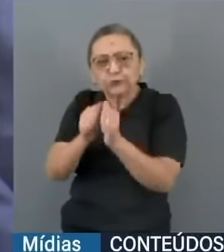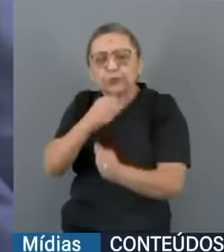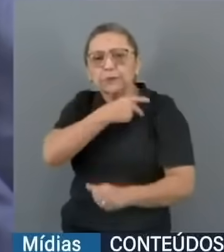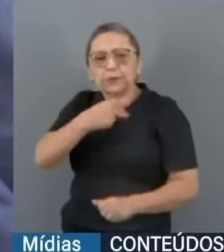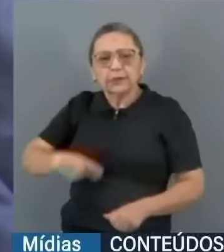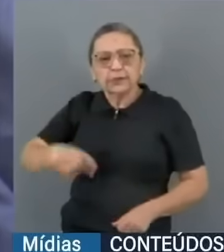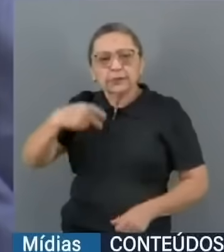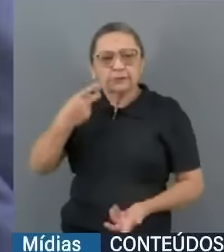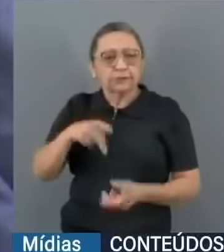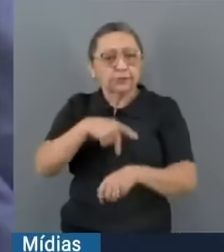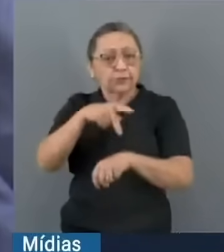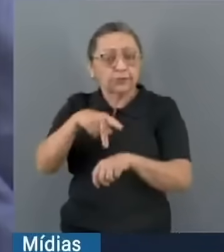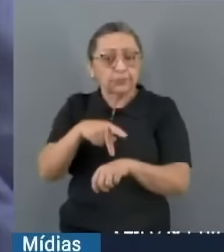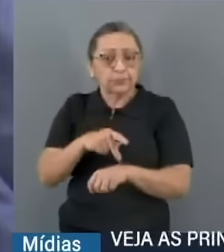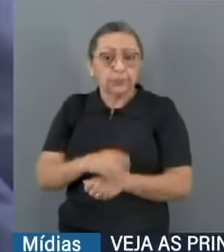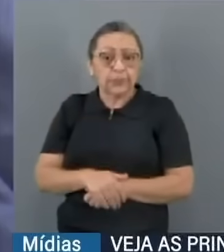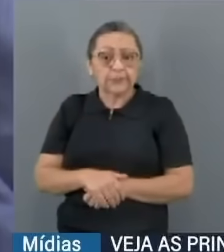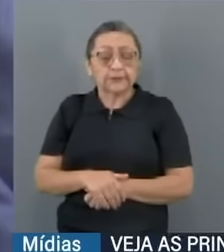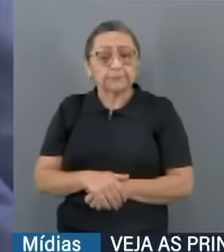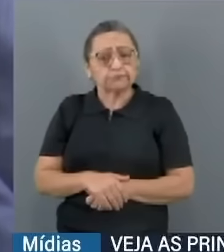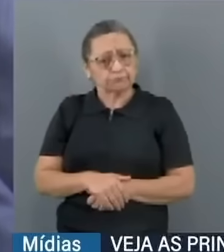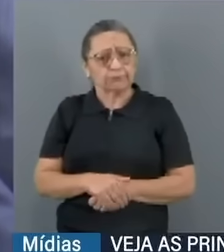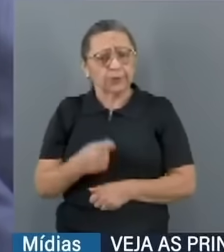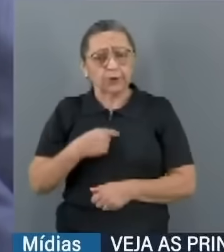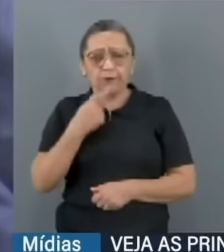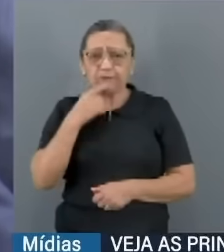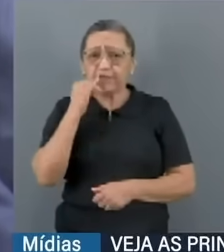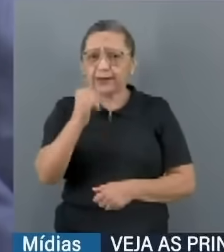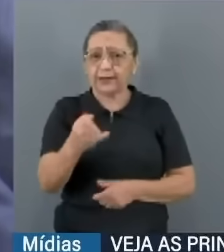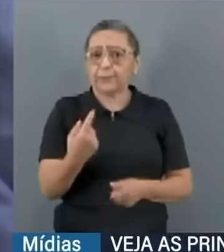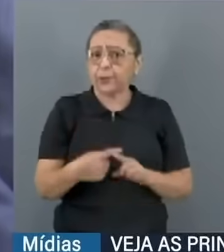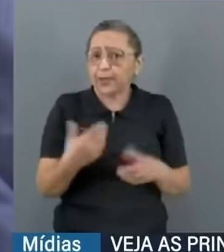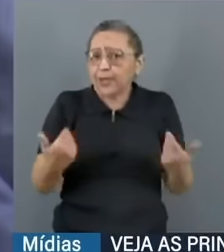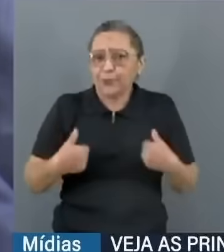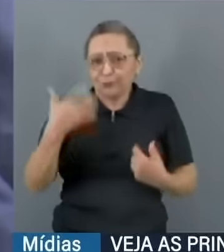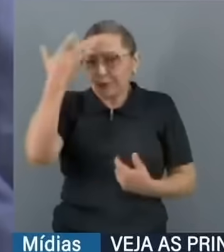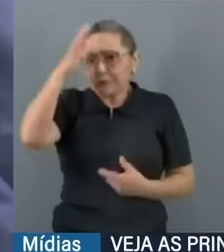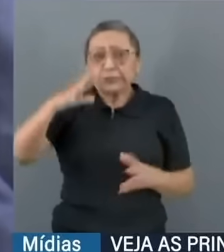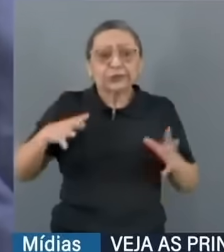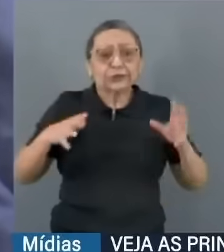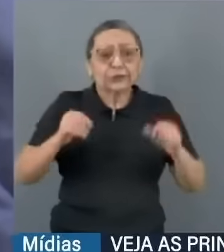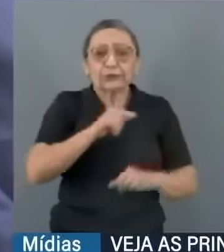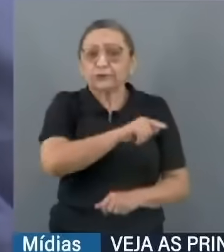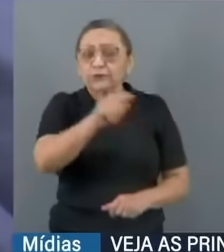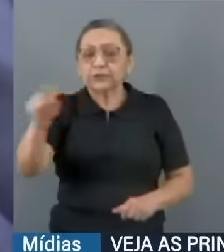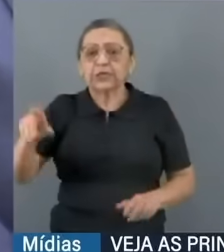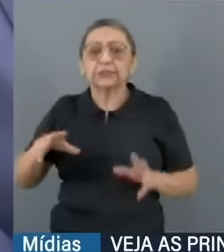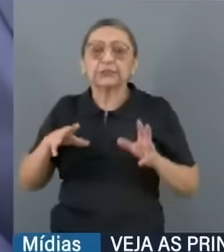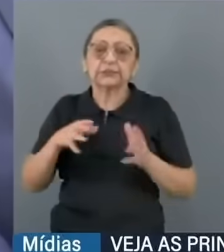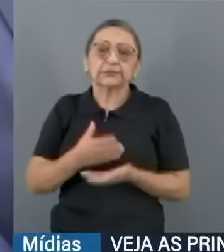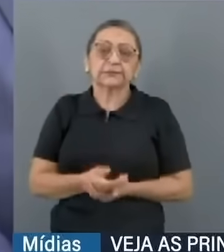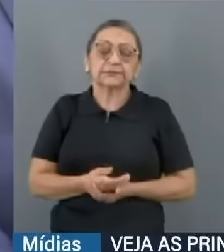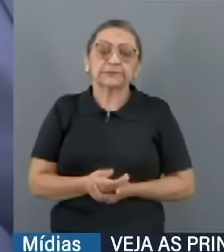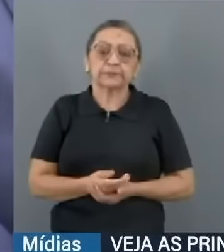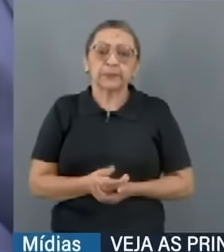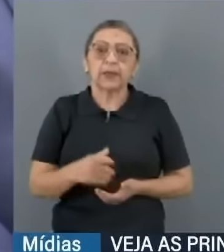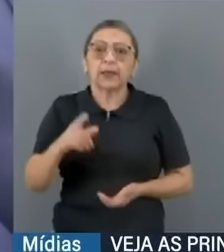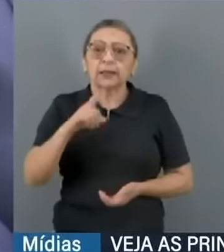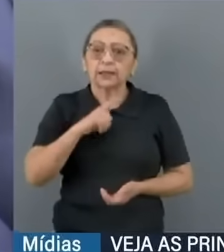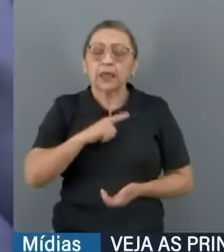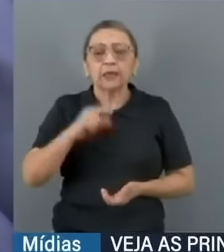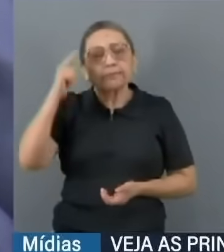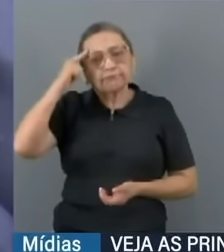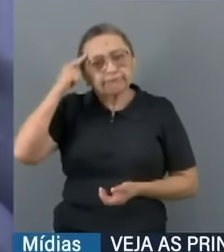República. Eu comecei dizendo isso, porque não sei se todos vocês ou todas vocês têm